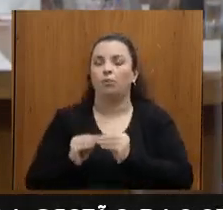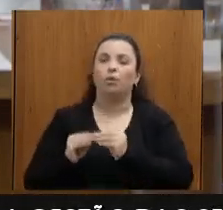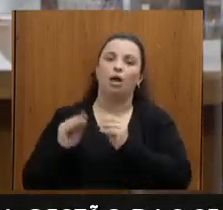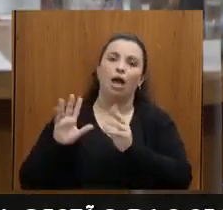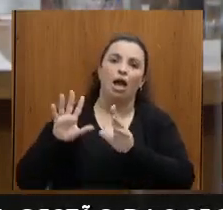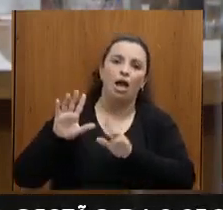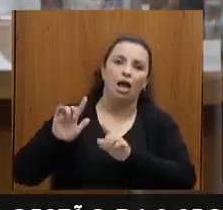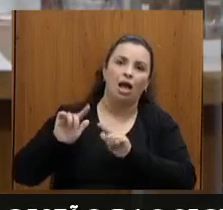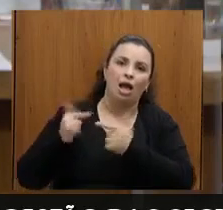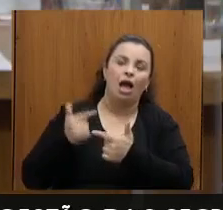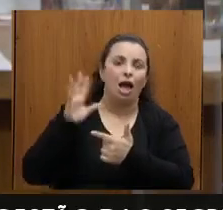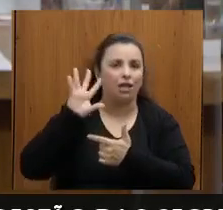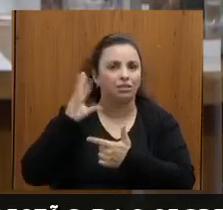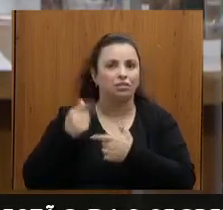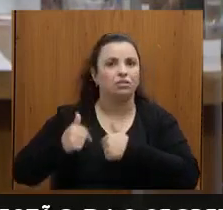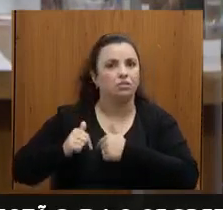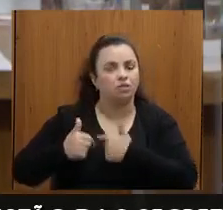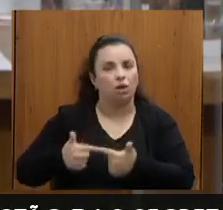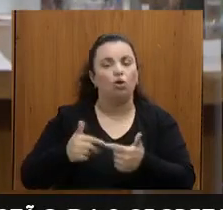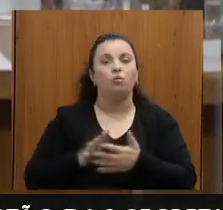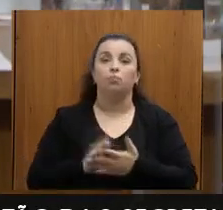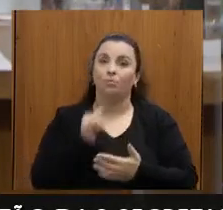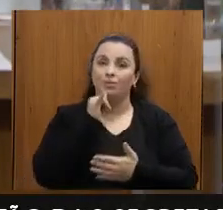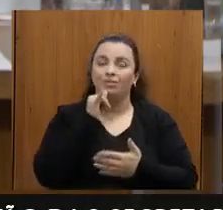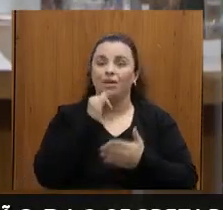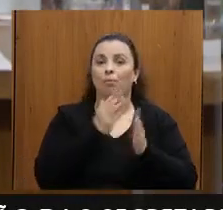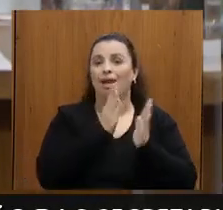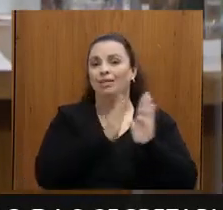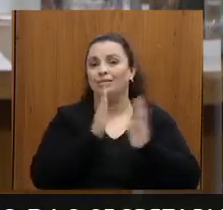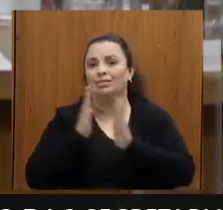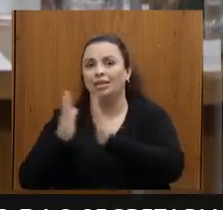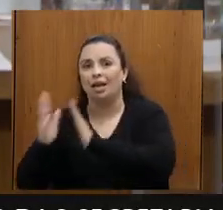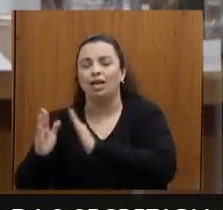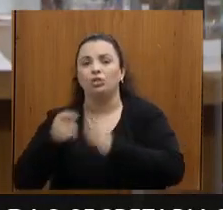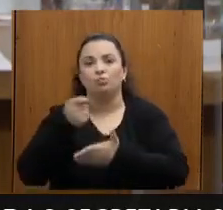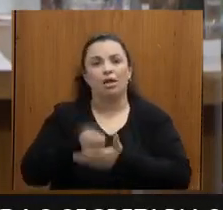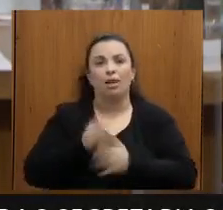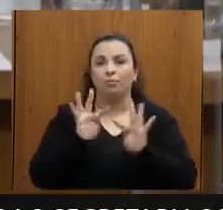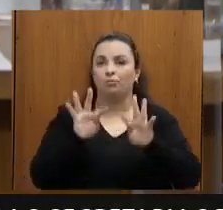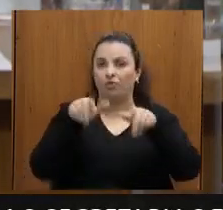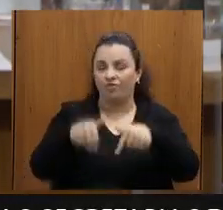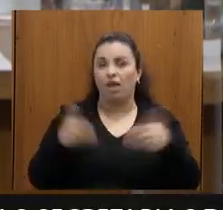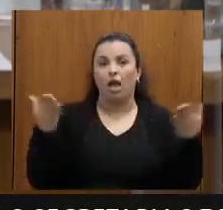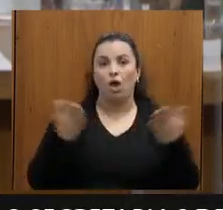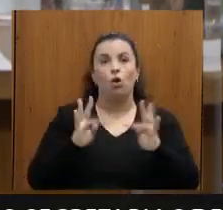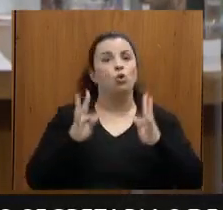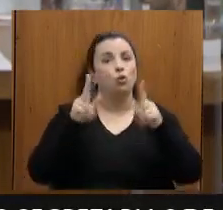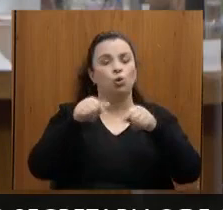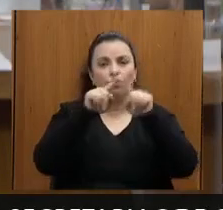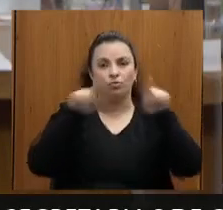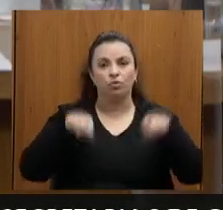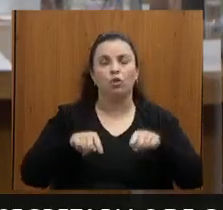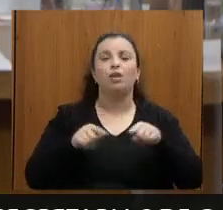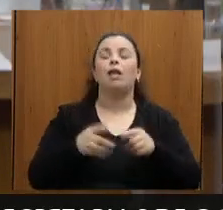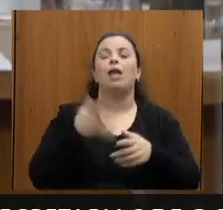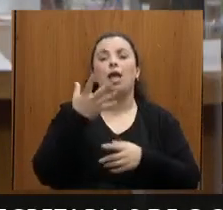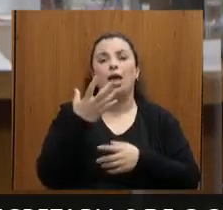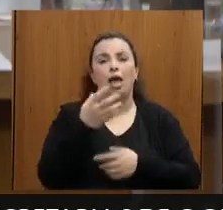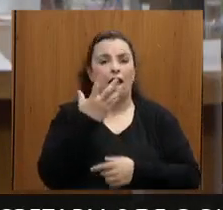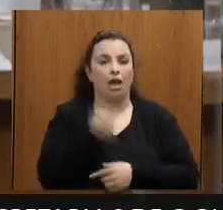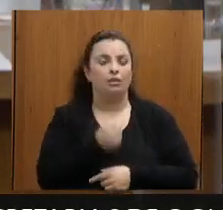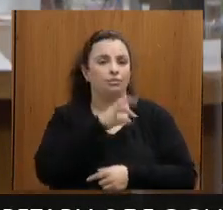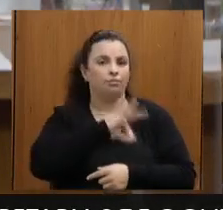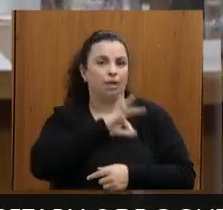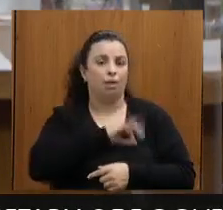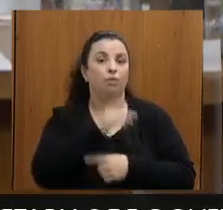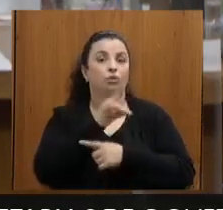de resumo já, o fim da escala de pagamento, com pagamento integral a todos os servidores no quinto dia útil desde agosto, a retomada do